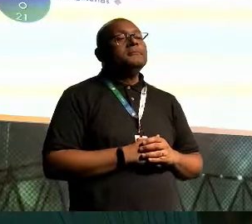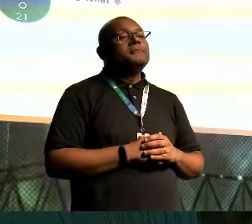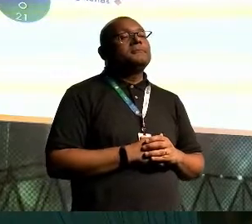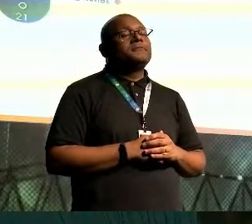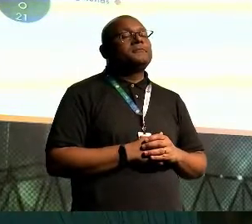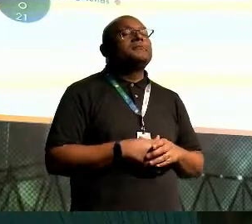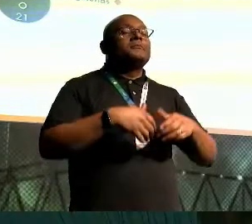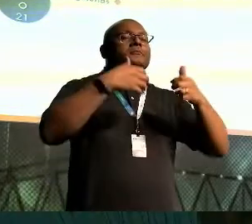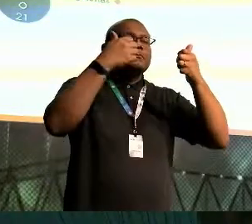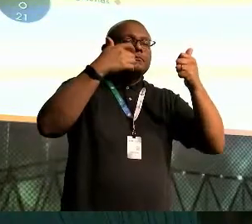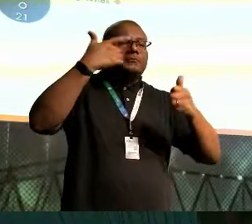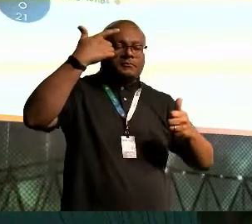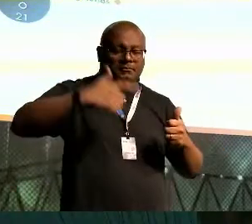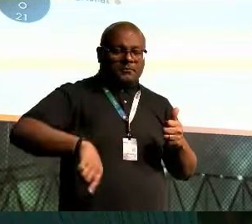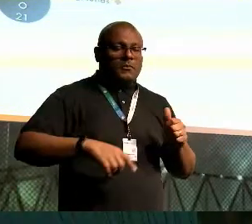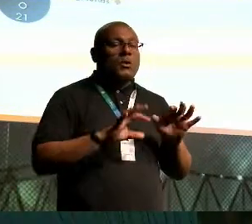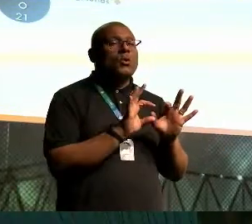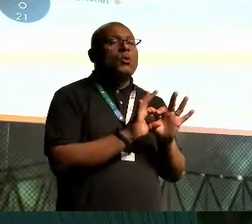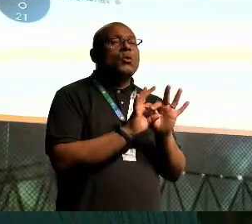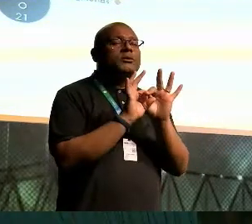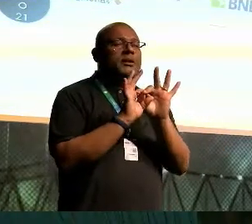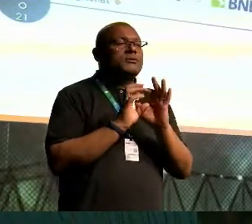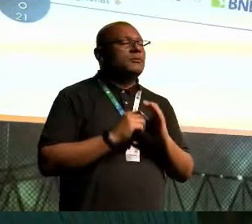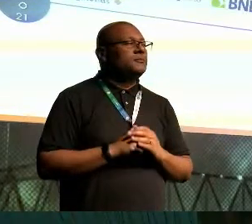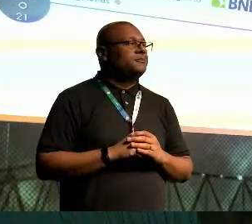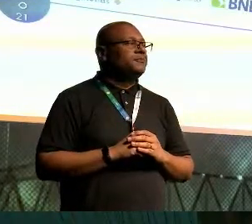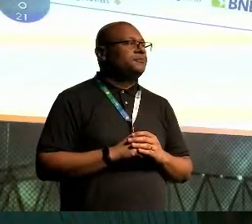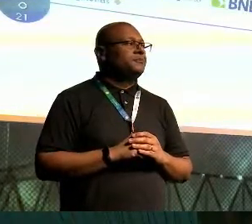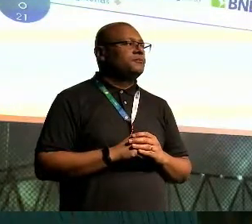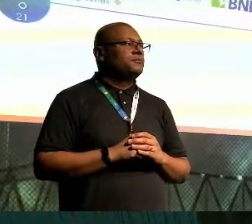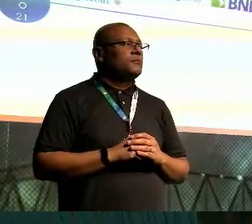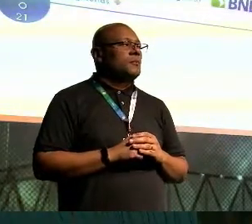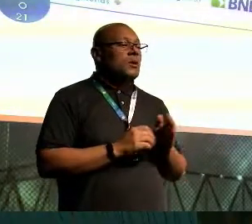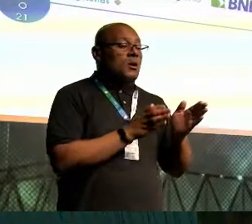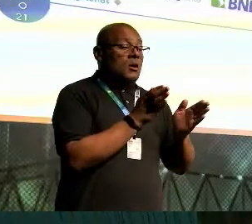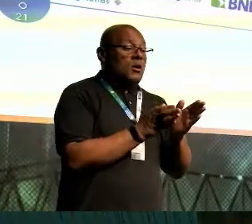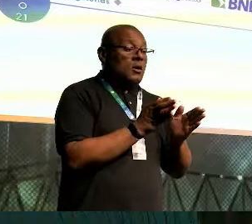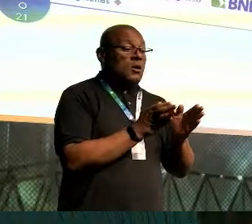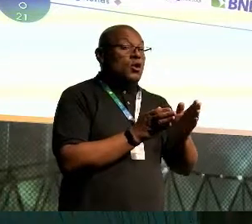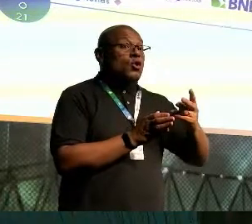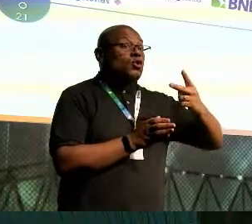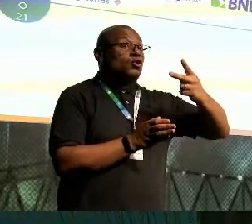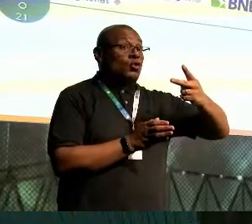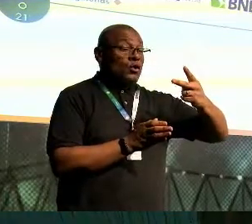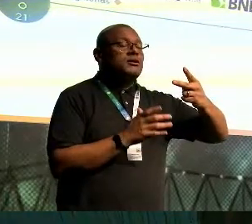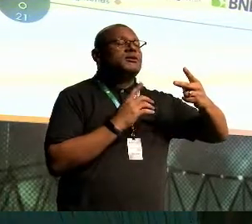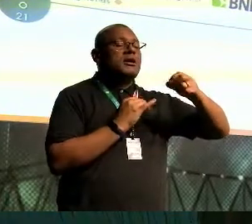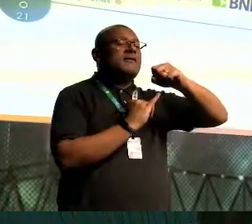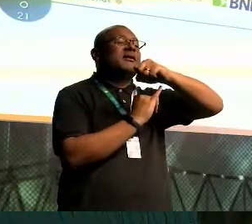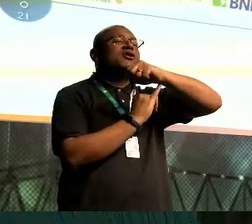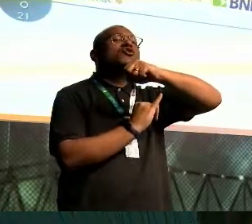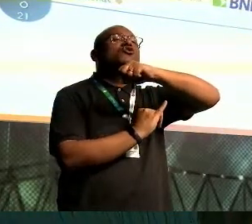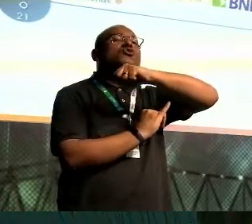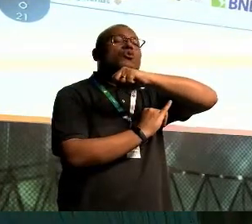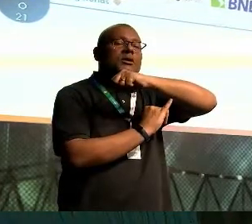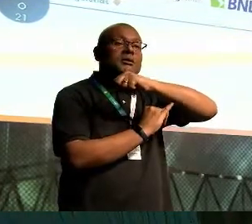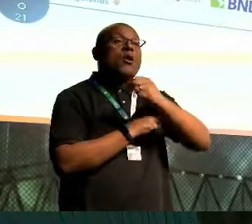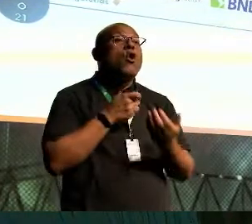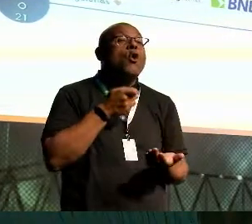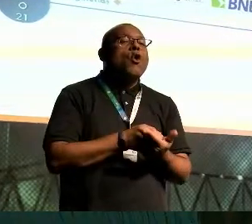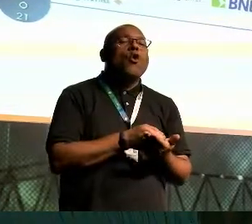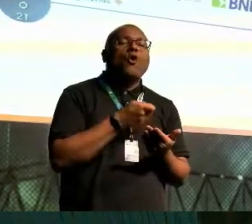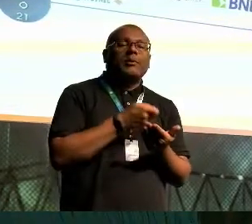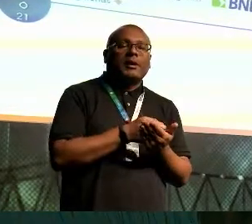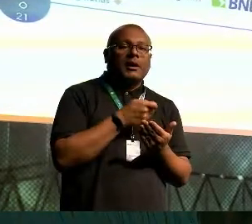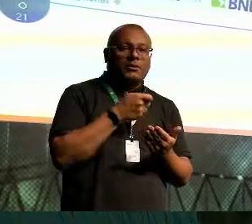Só explicando também aqui um pouquinho de contexto, a fase 2 do Open Finance contou com as instituições que a gente fala obrigatórias, que